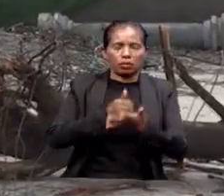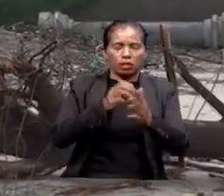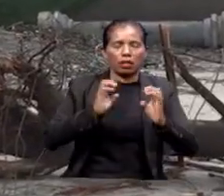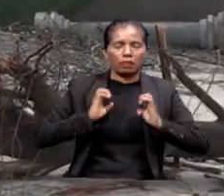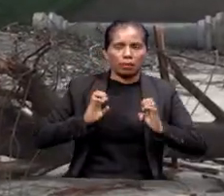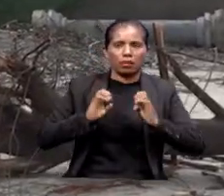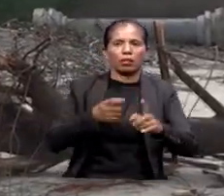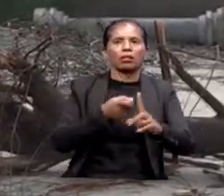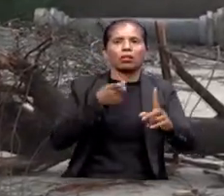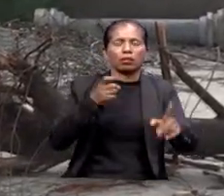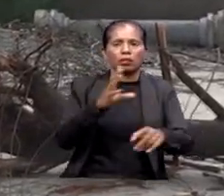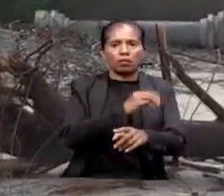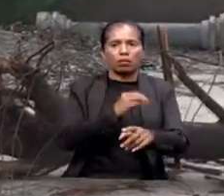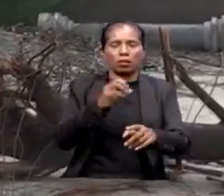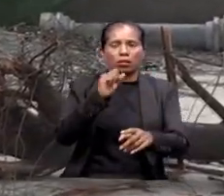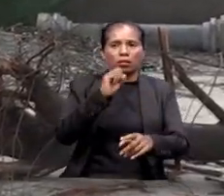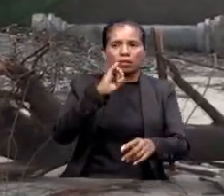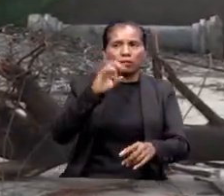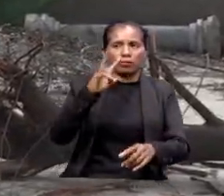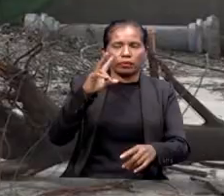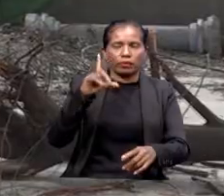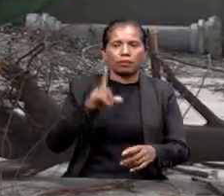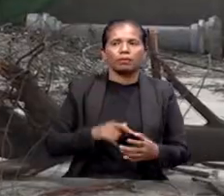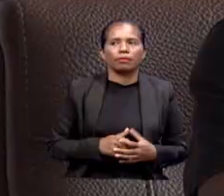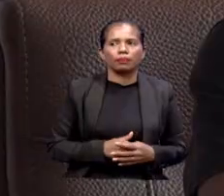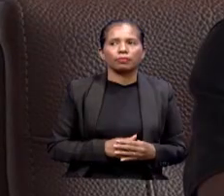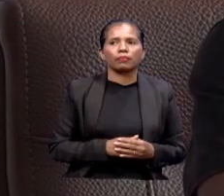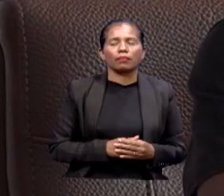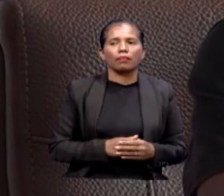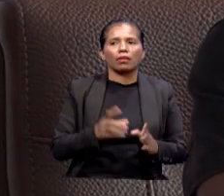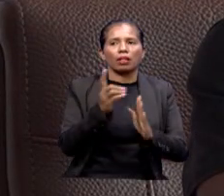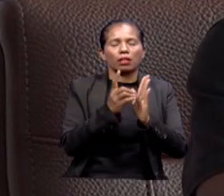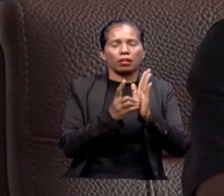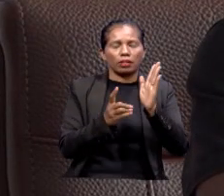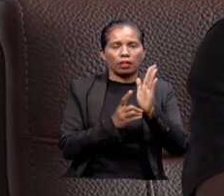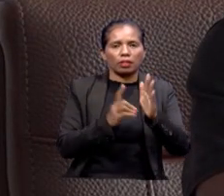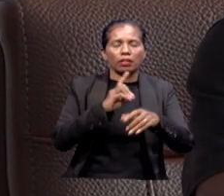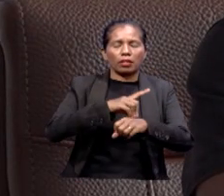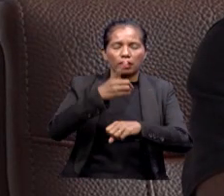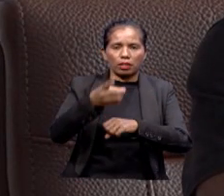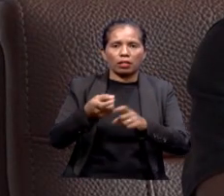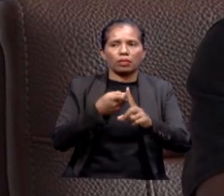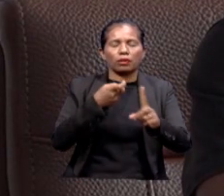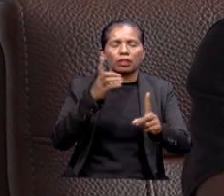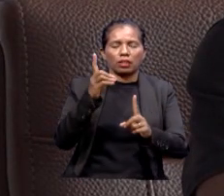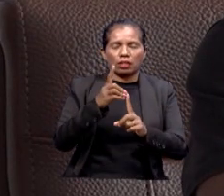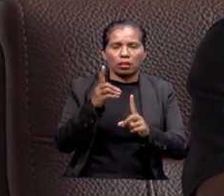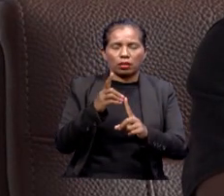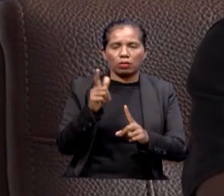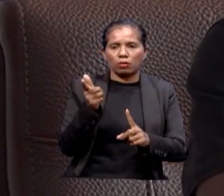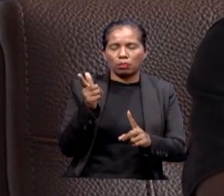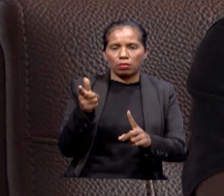russe autoridade e proteção civil. Dados desastres, neve a russe dia 20 de